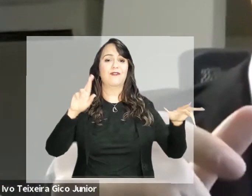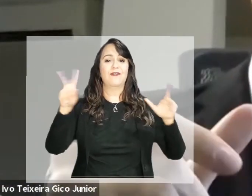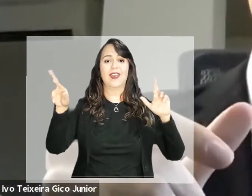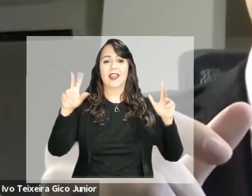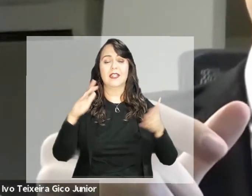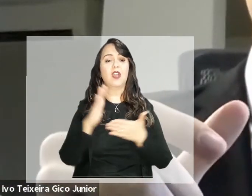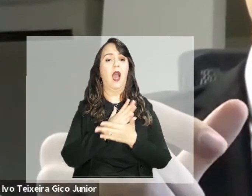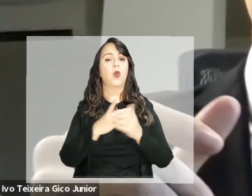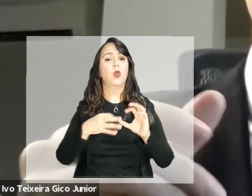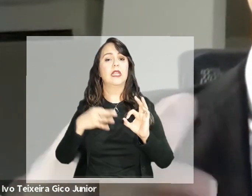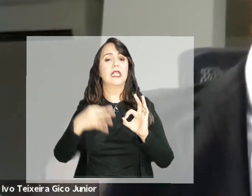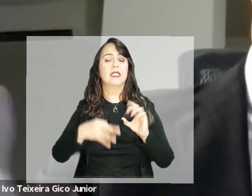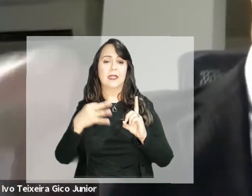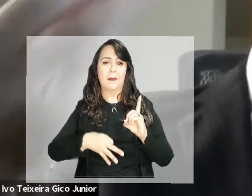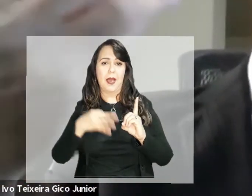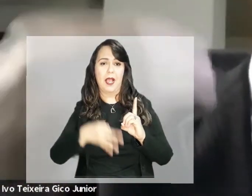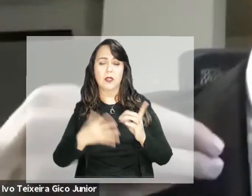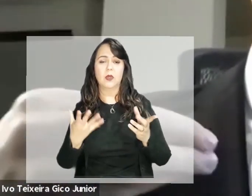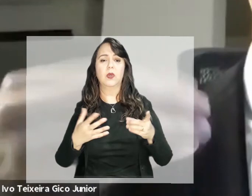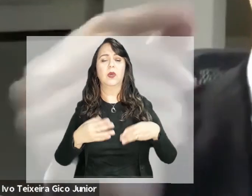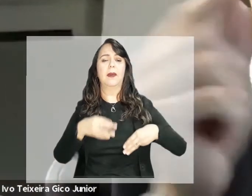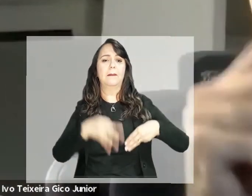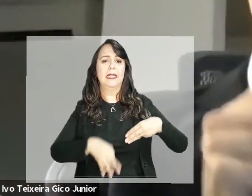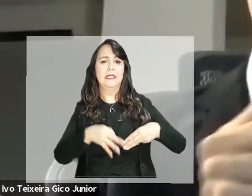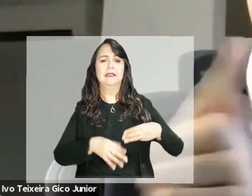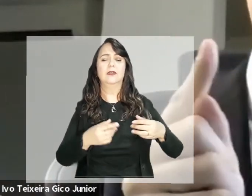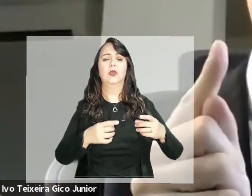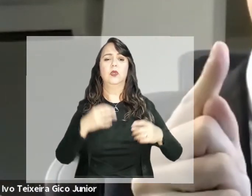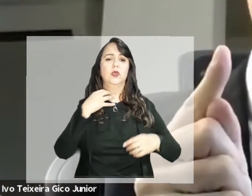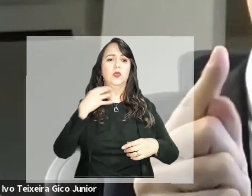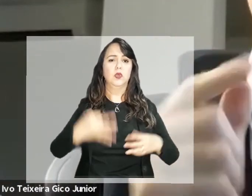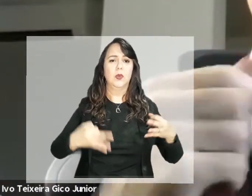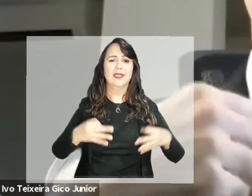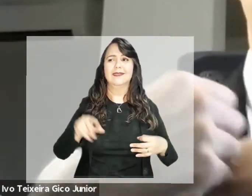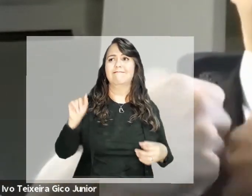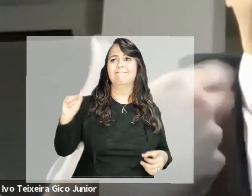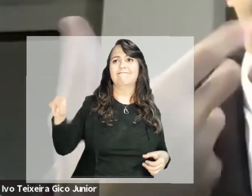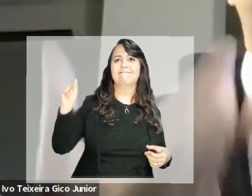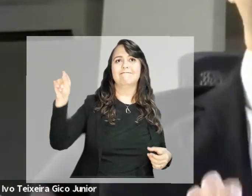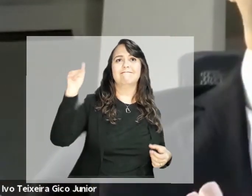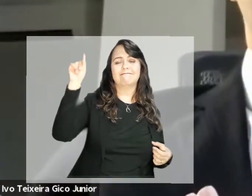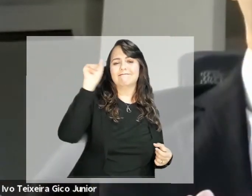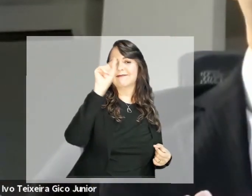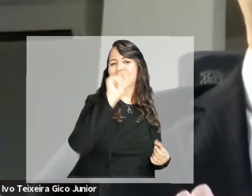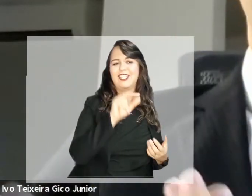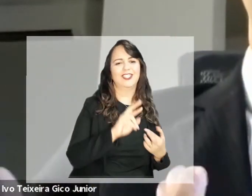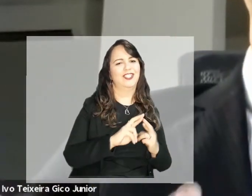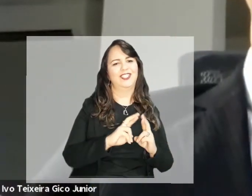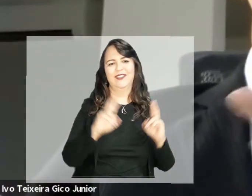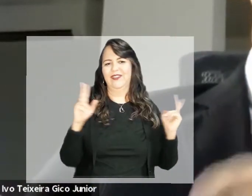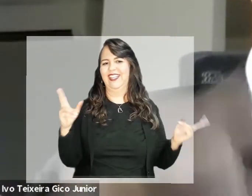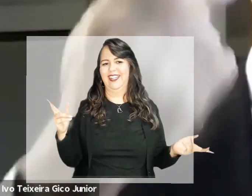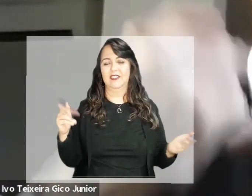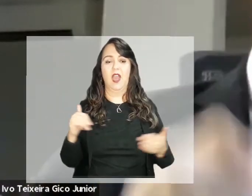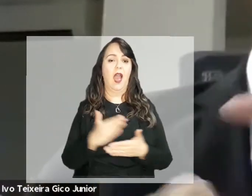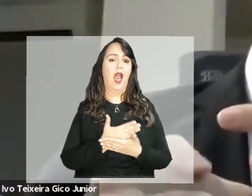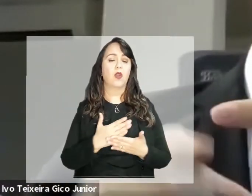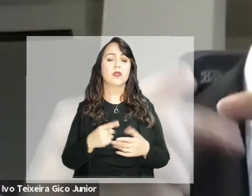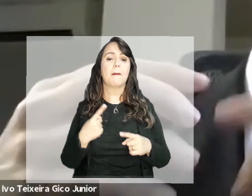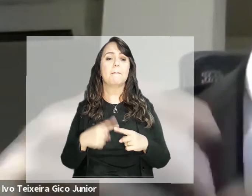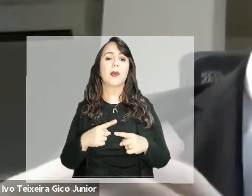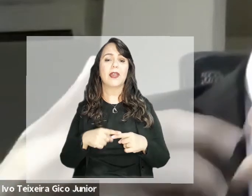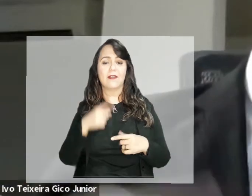Essa insegurança aumenta a distância entre as partes, o que eu chamo de hiato de expectativas, e o hiato